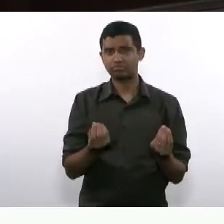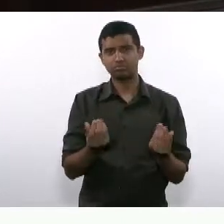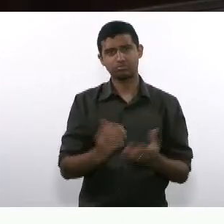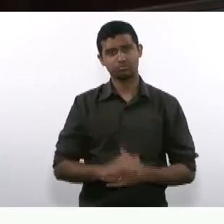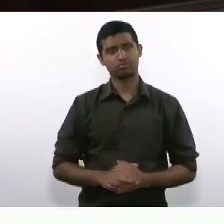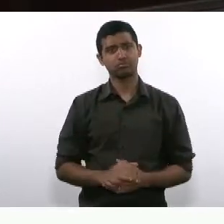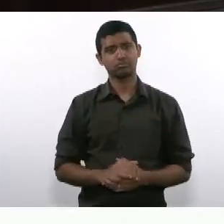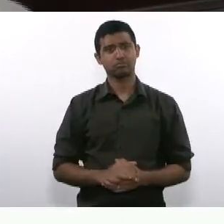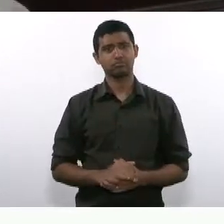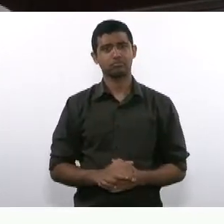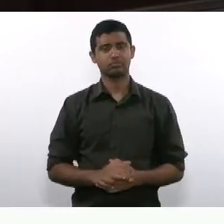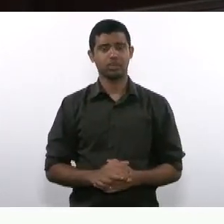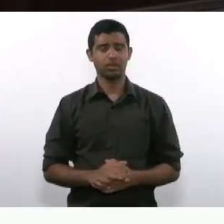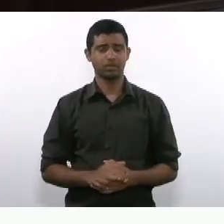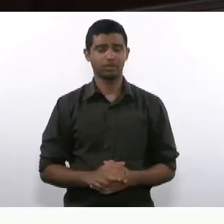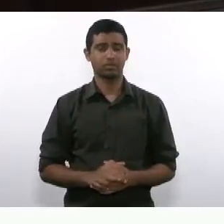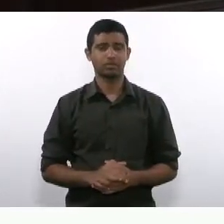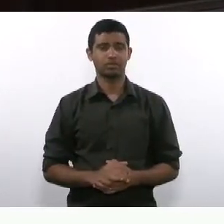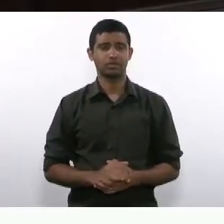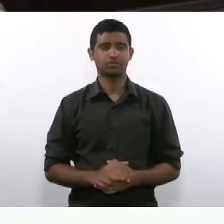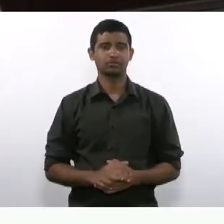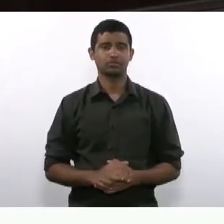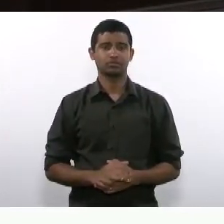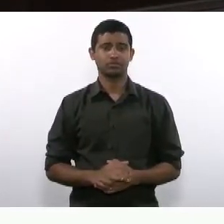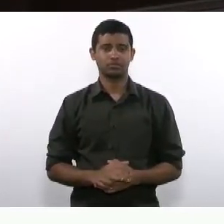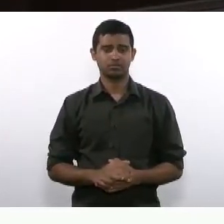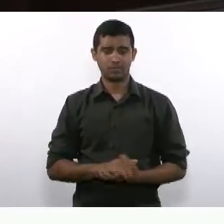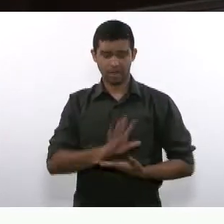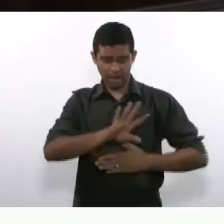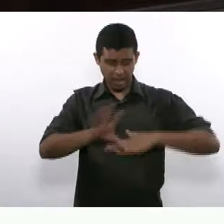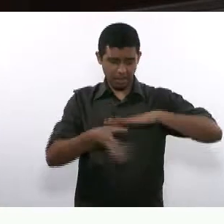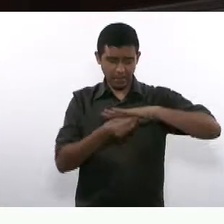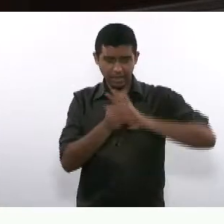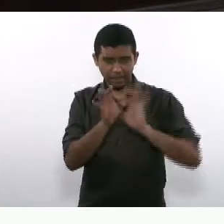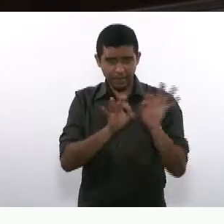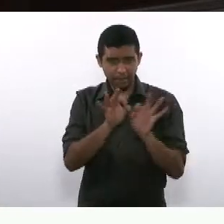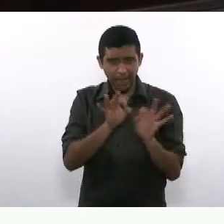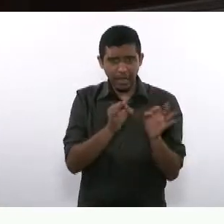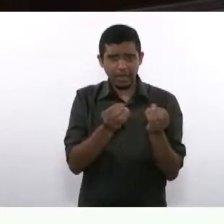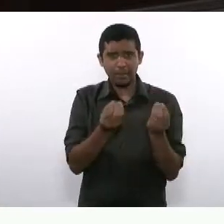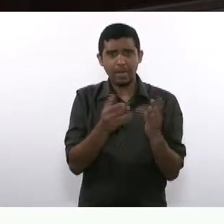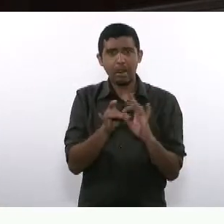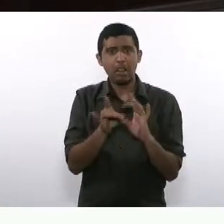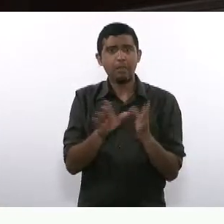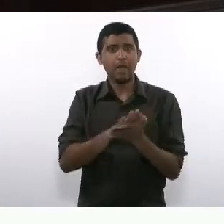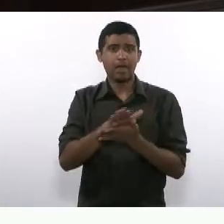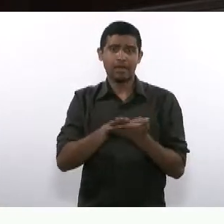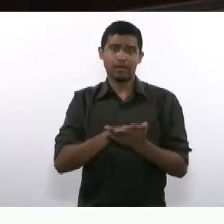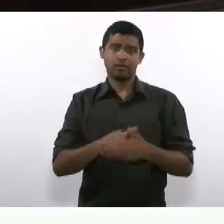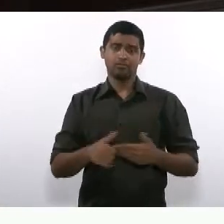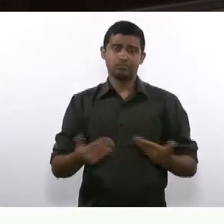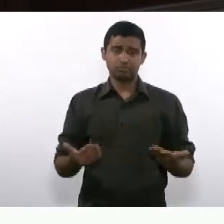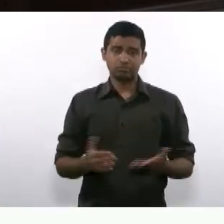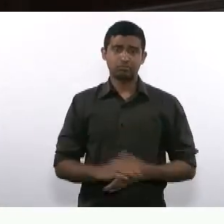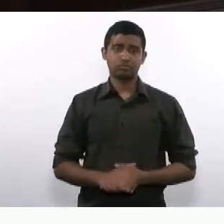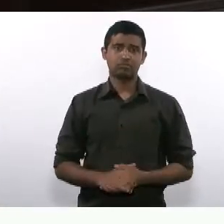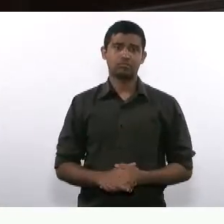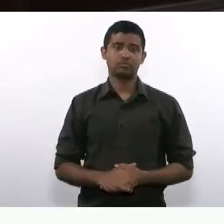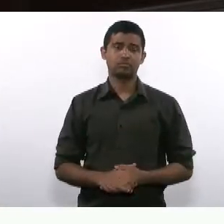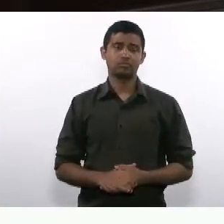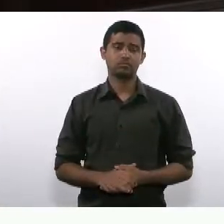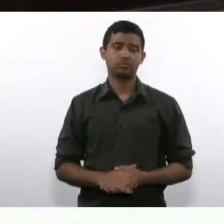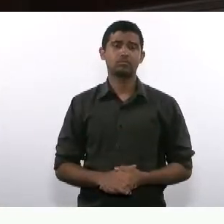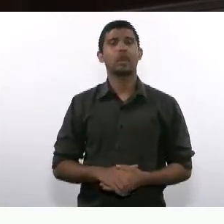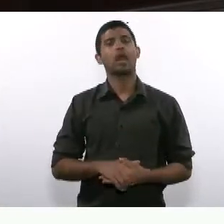que são ungidos pelo Senhor, elas não são liberadas. Não? Aí recorre-se